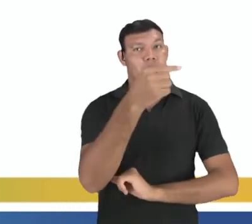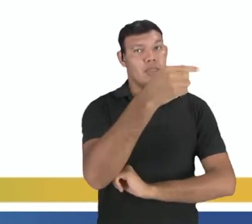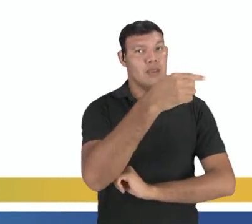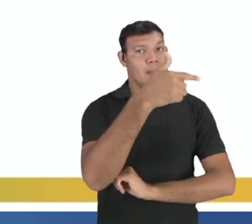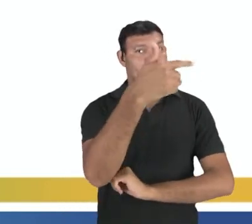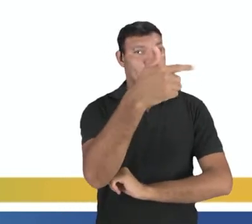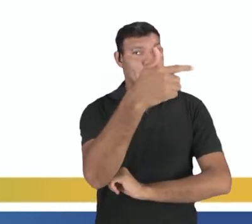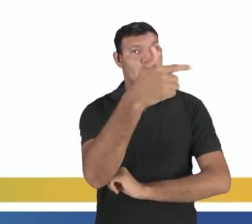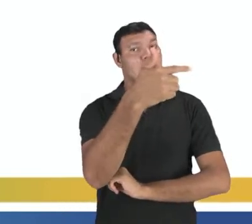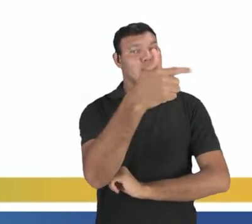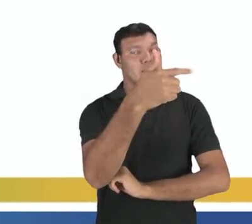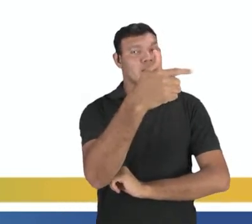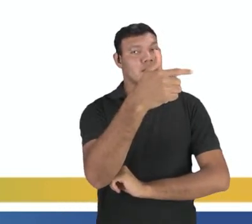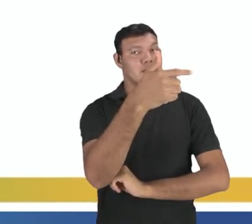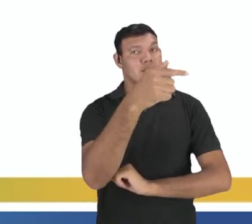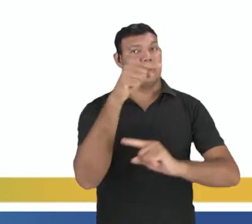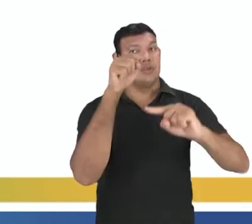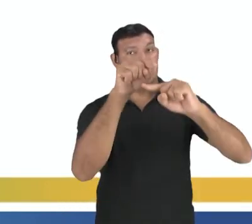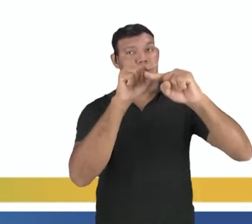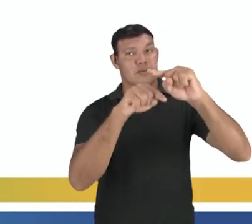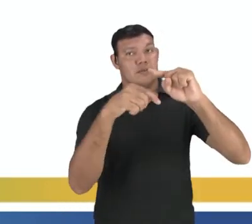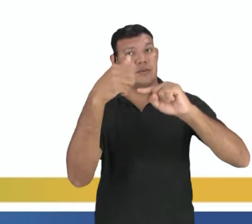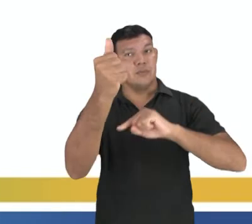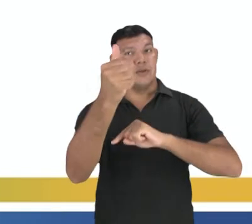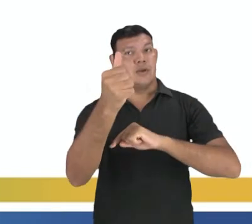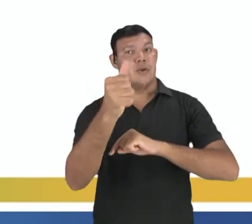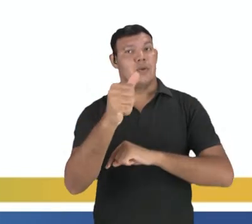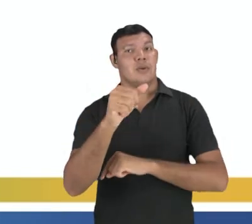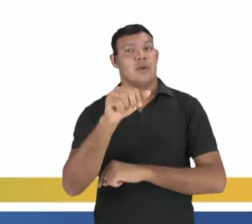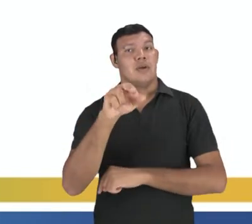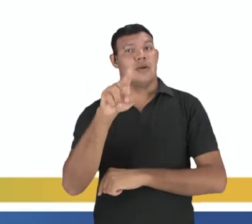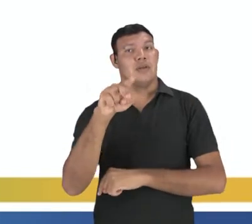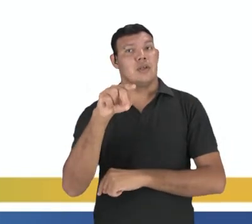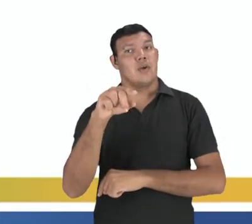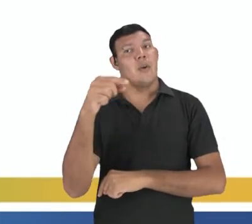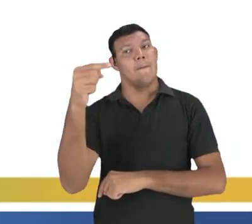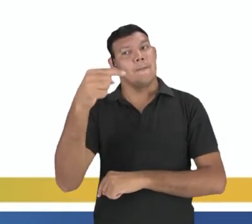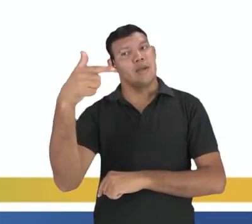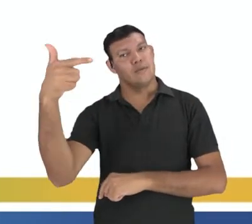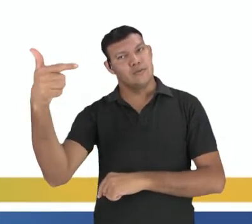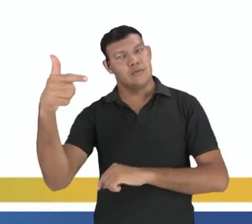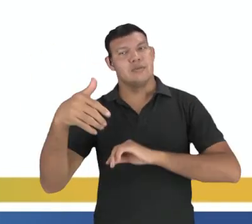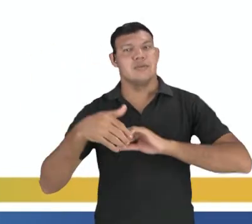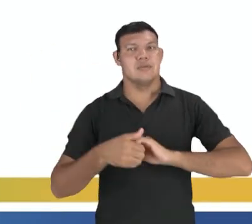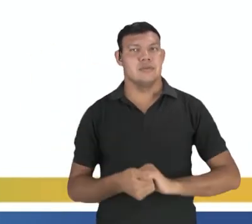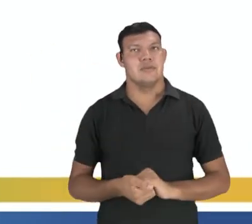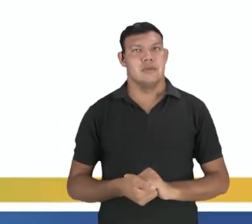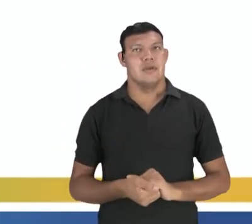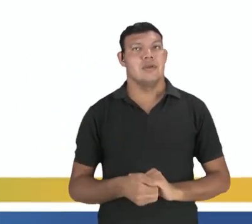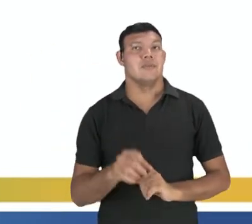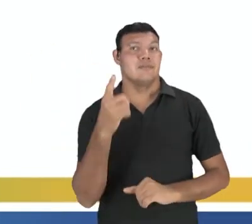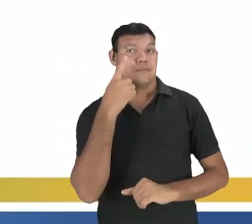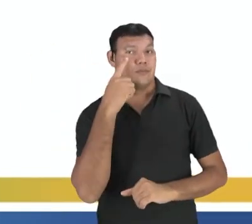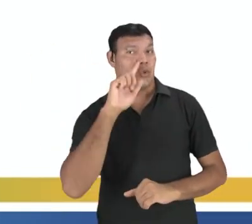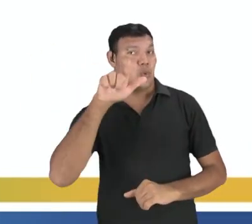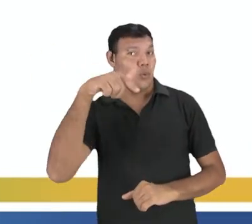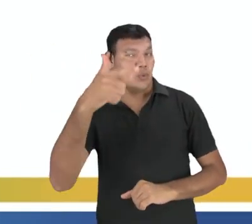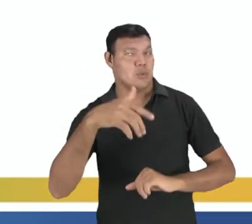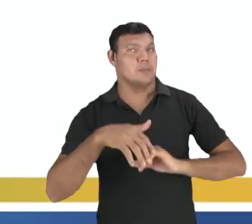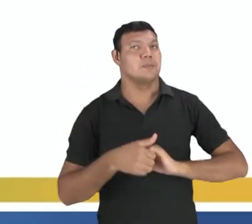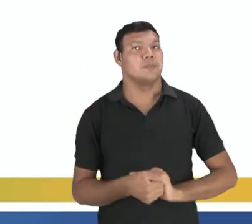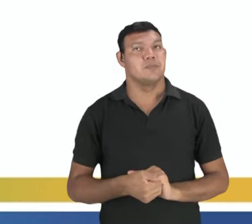Menos 2 dividido para 1 é menos 2. Vamos aos outros dois